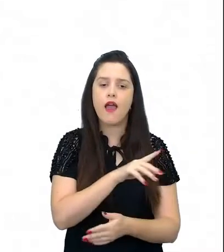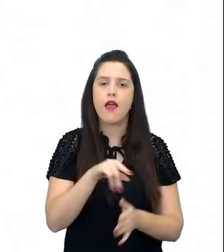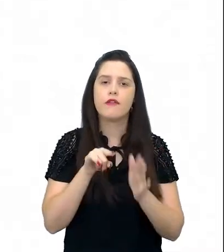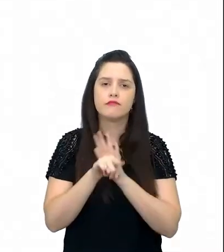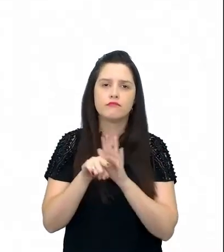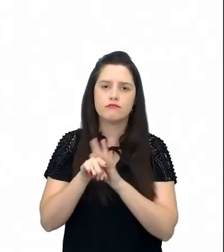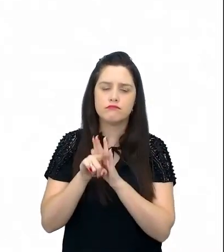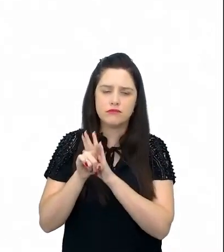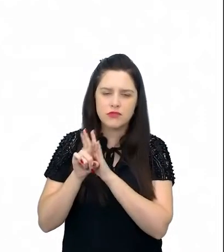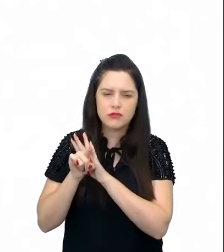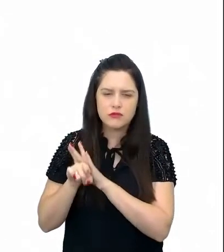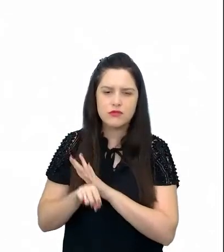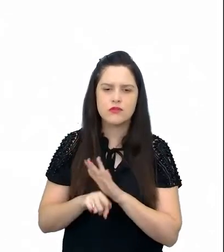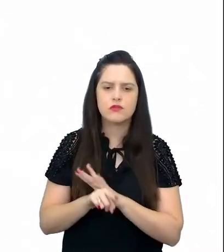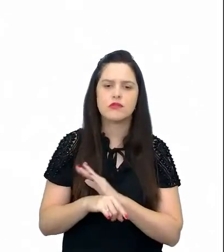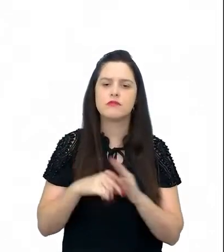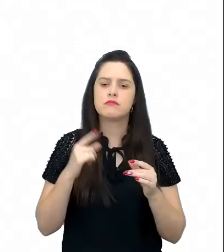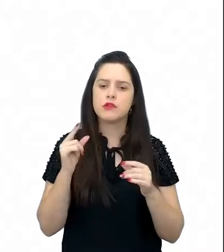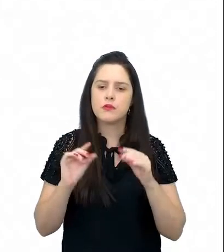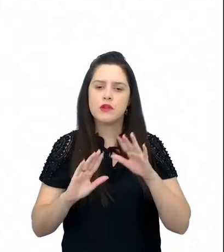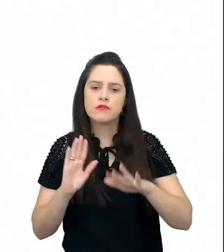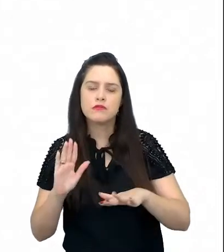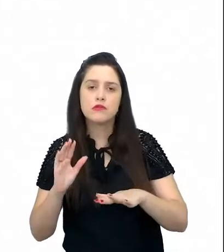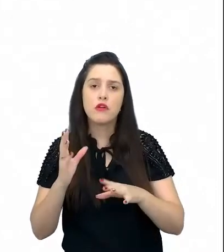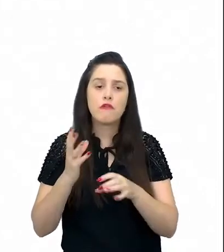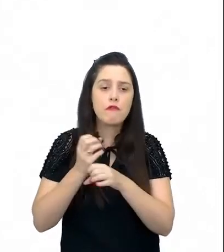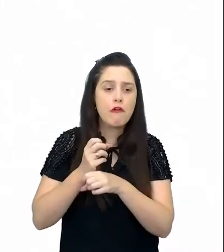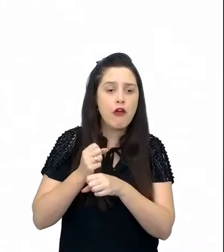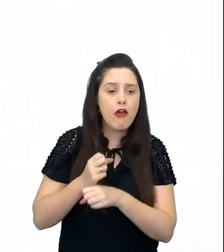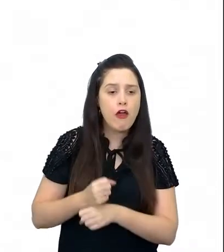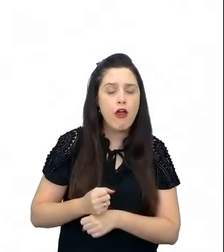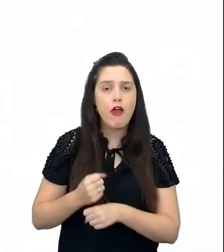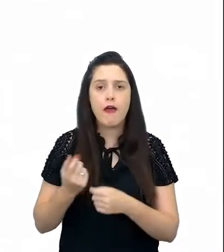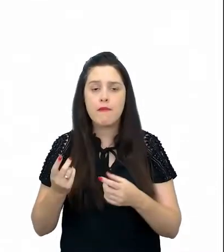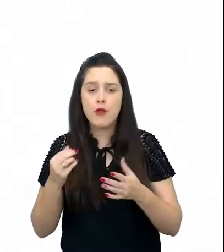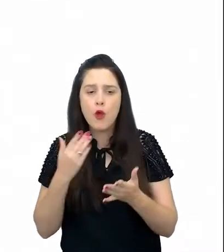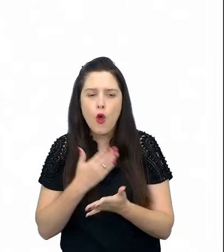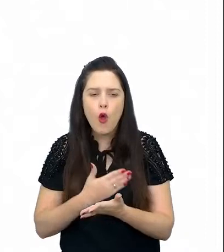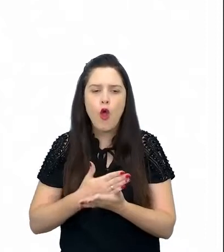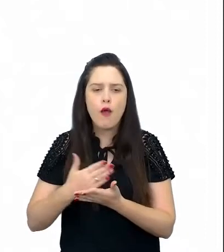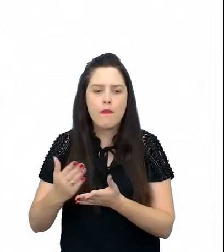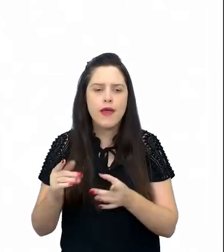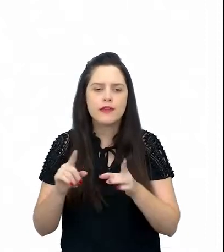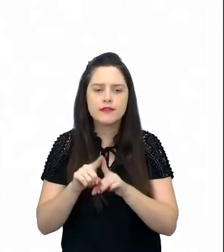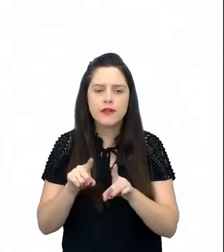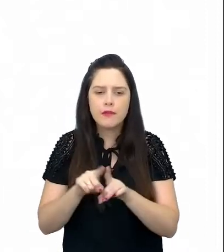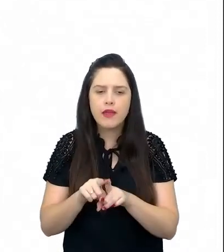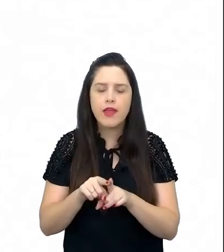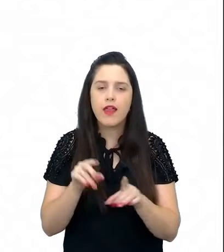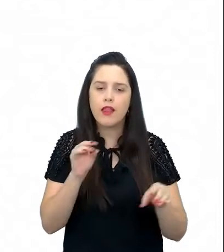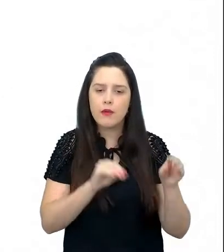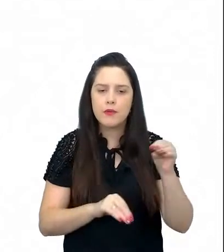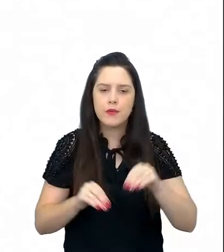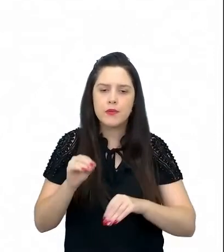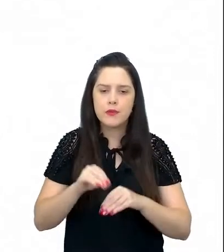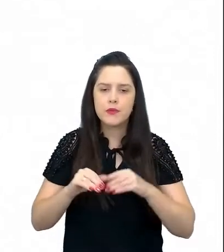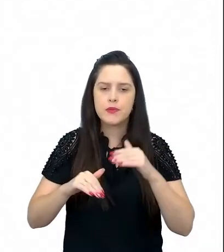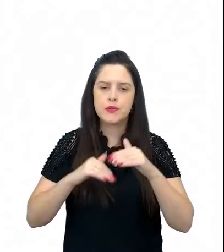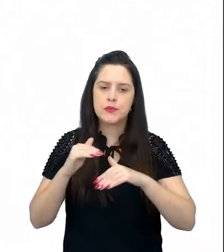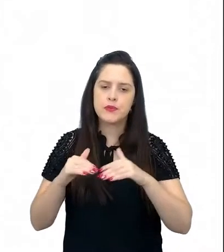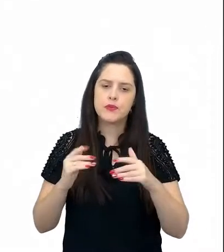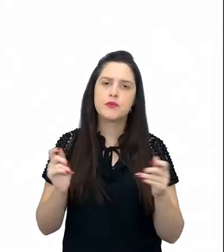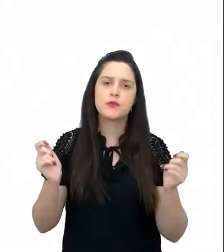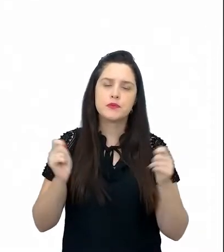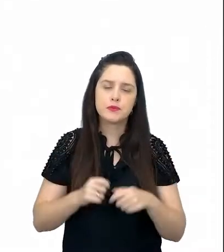questões que eles mesmos formulam, eles também elaboram os procedimentos e fornecem as soluções. Então, as questões abertas é mais a nível do aluno.